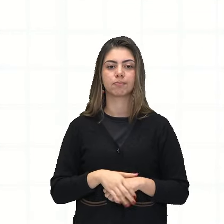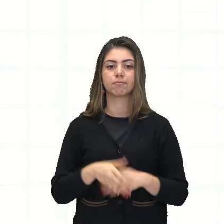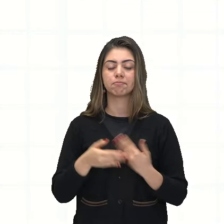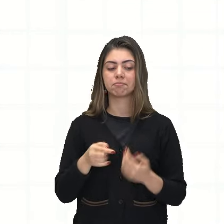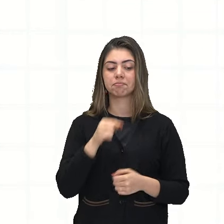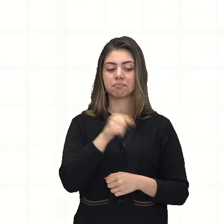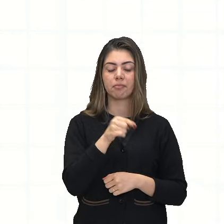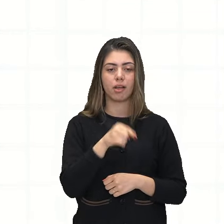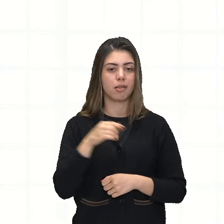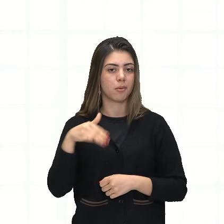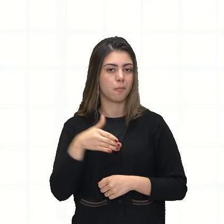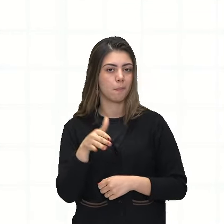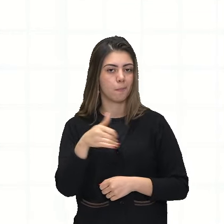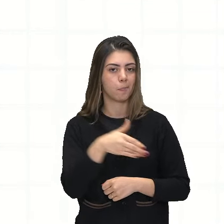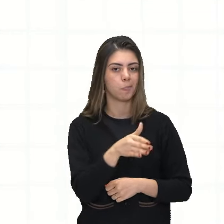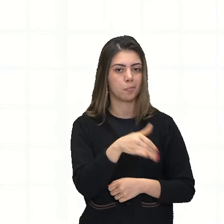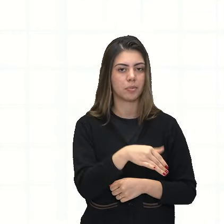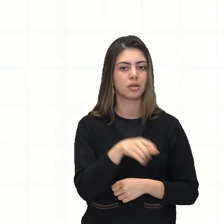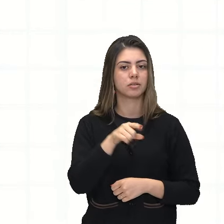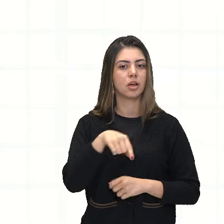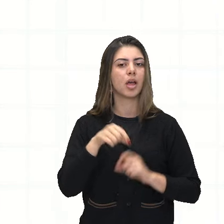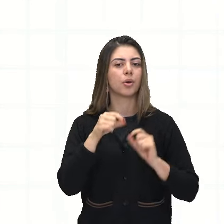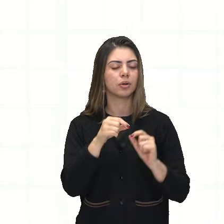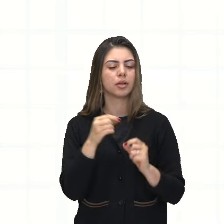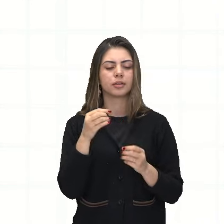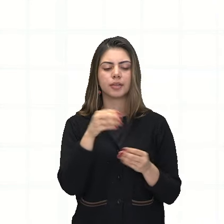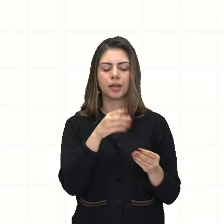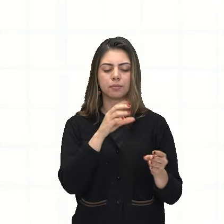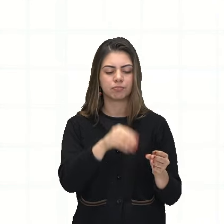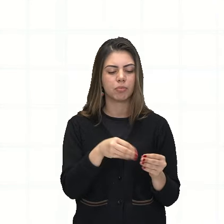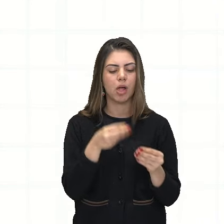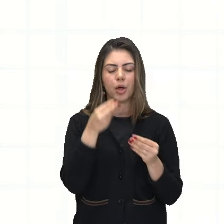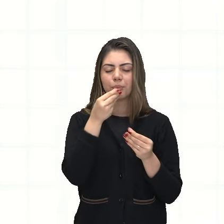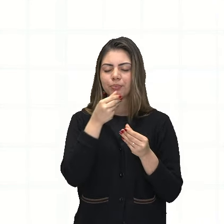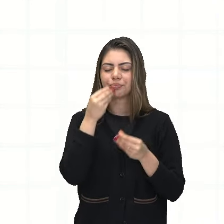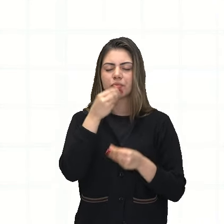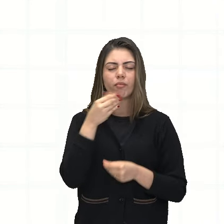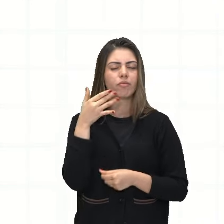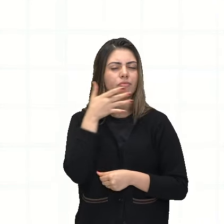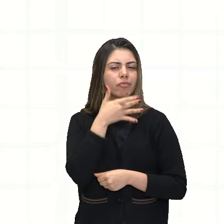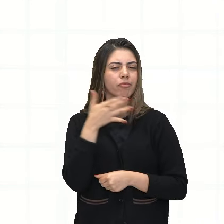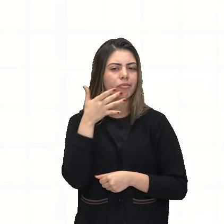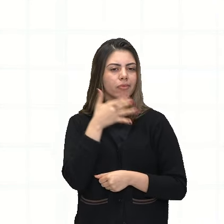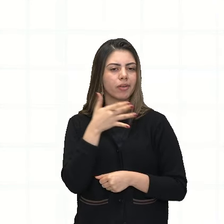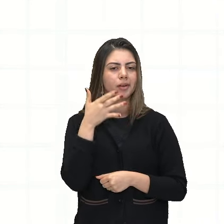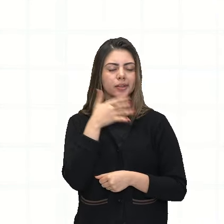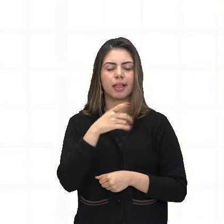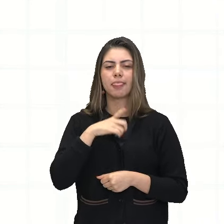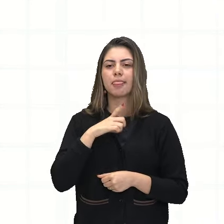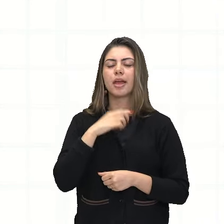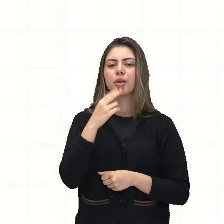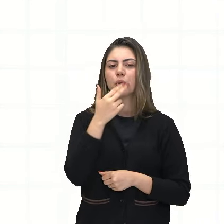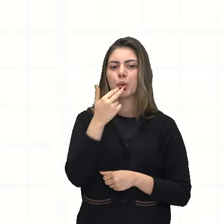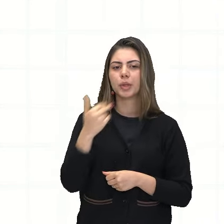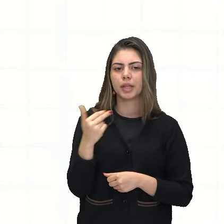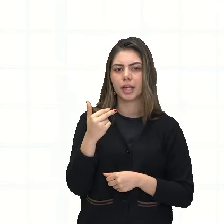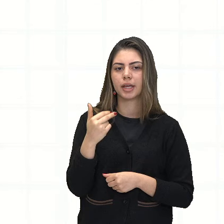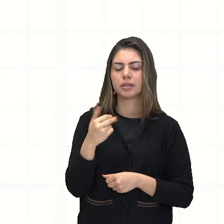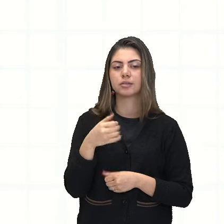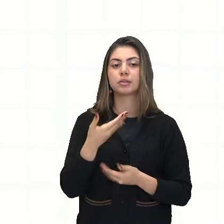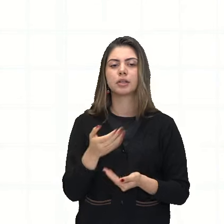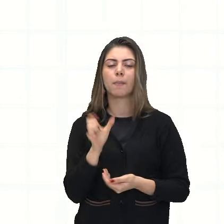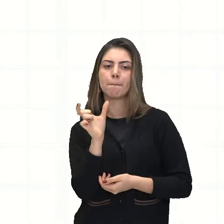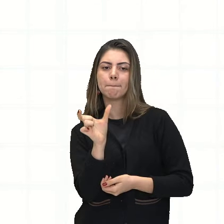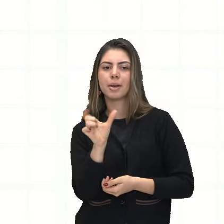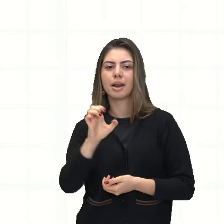Esse peixe é apreciado por sua carne saborosa e rica. Aqui essa palavra é